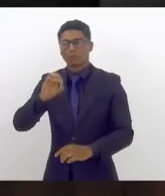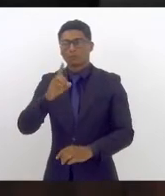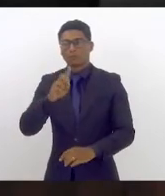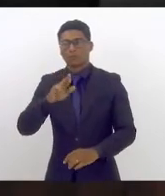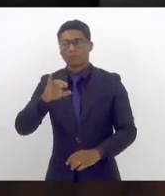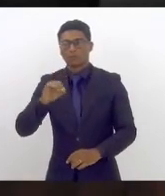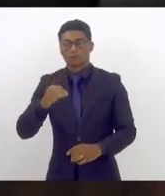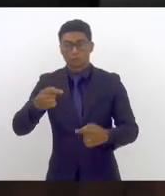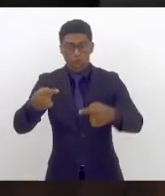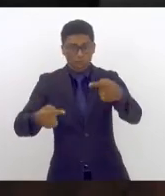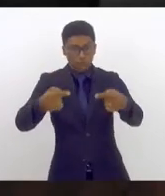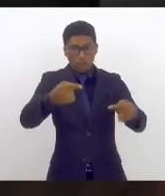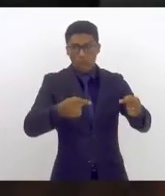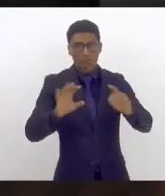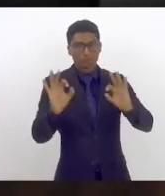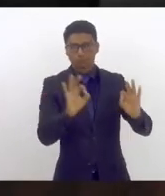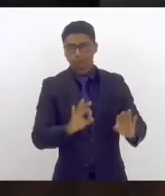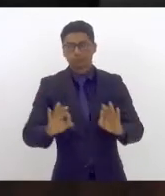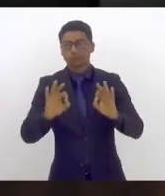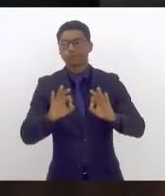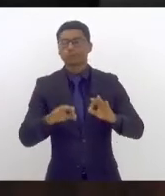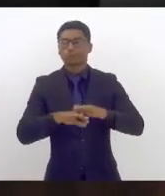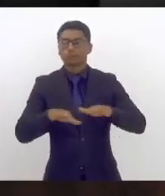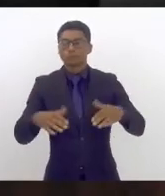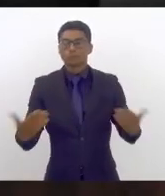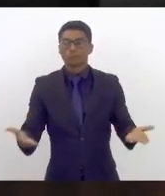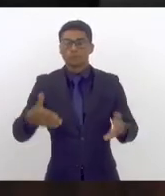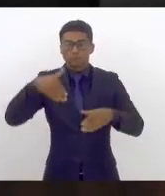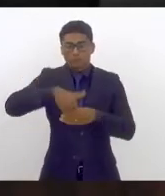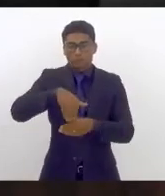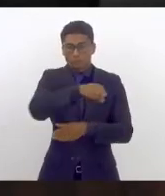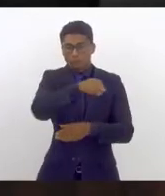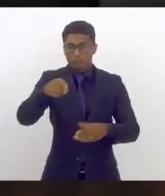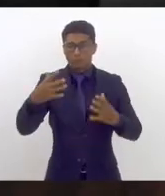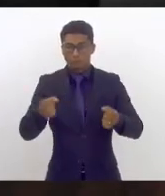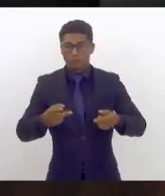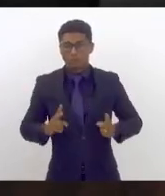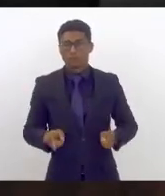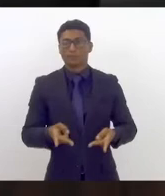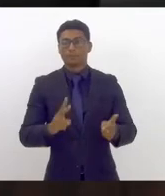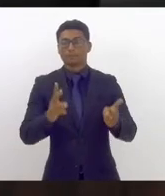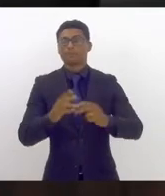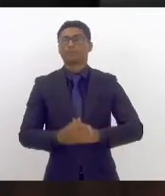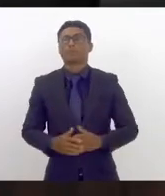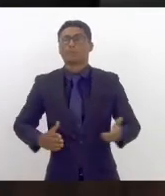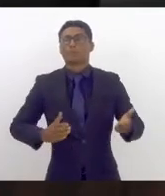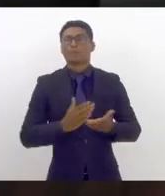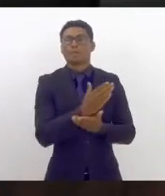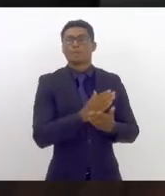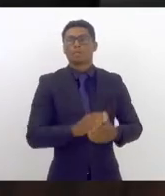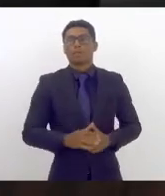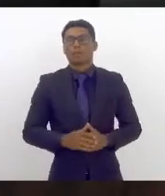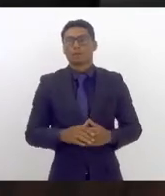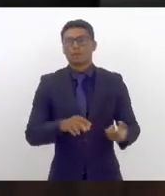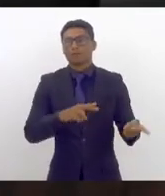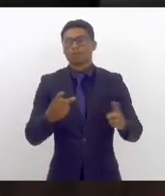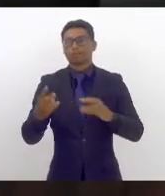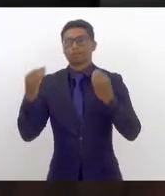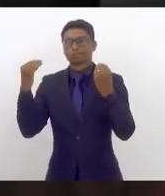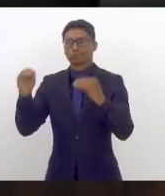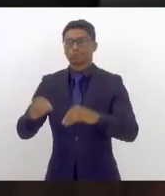excursão da discussão em votação dos Senhores que aprovam permaneça Como estão aprovado vai para a